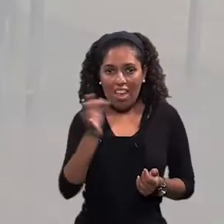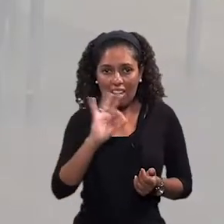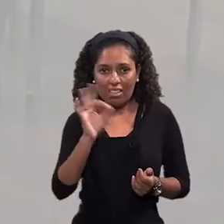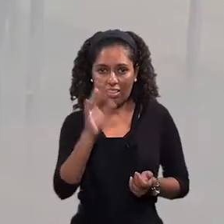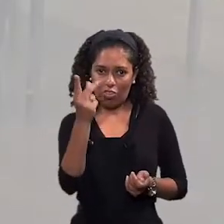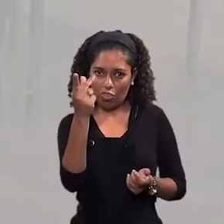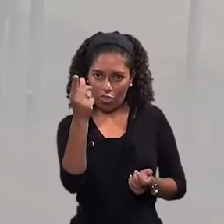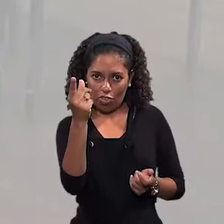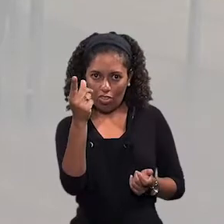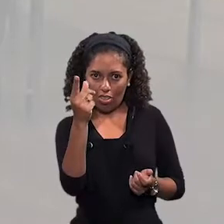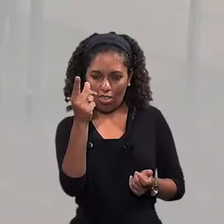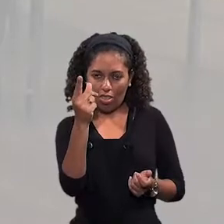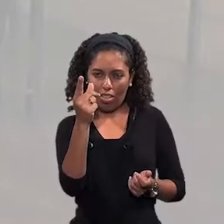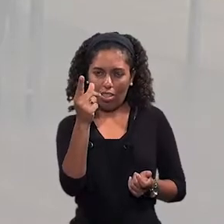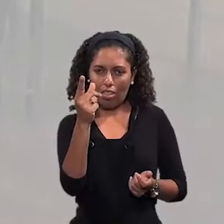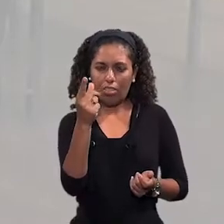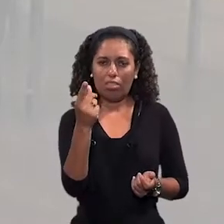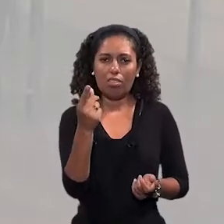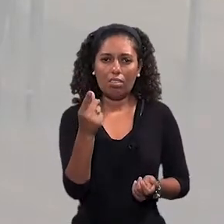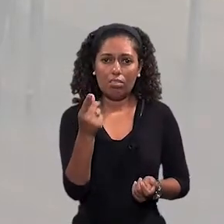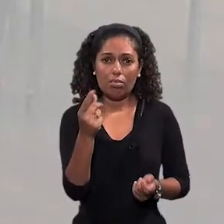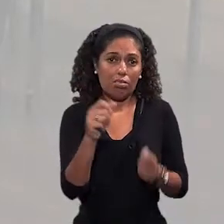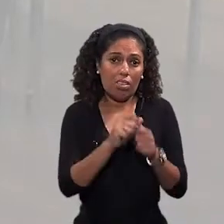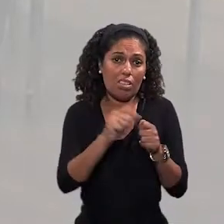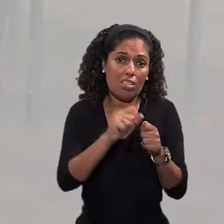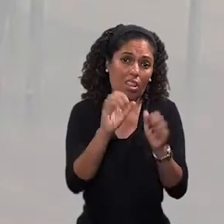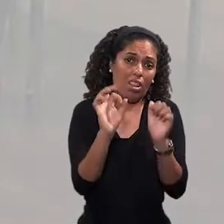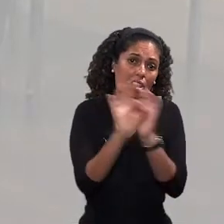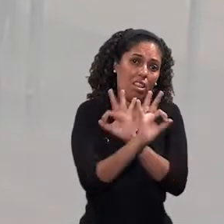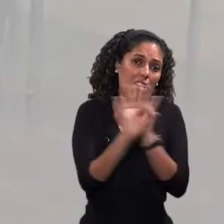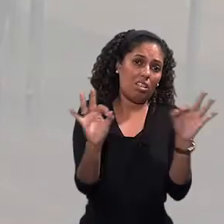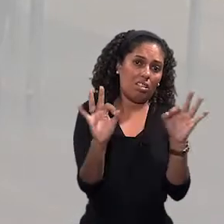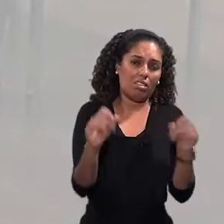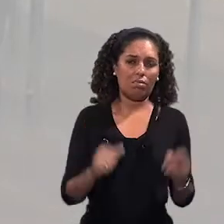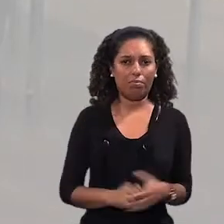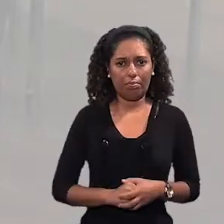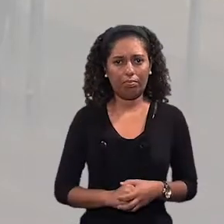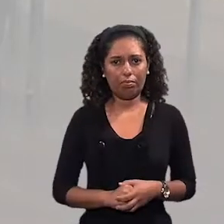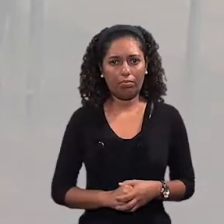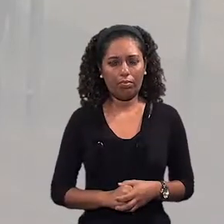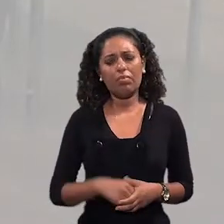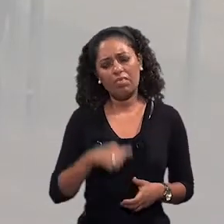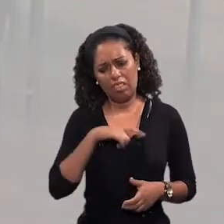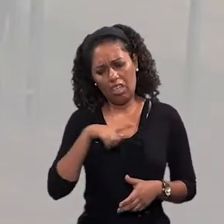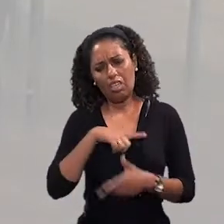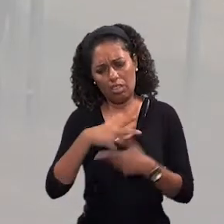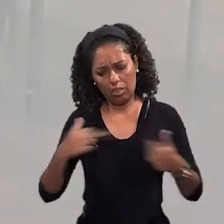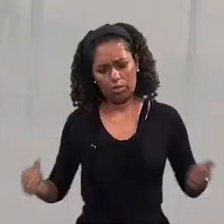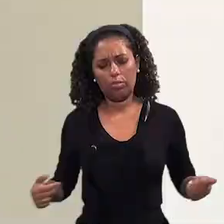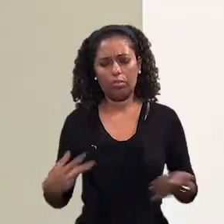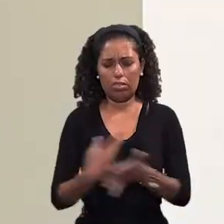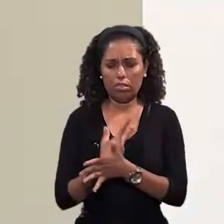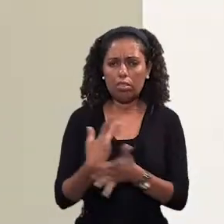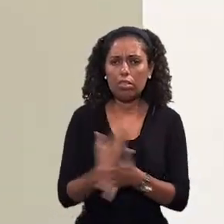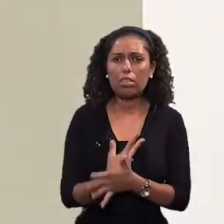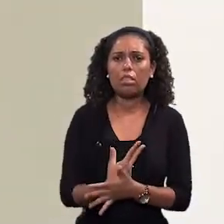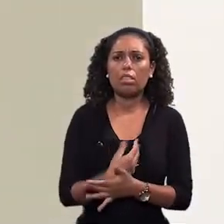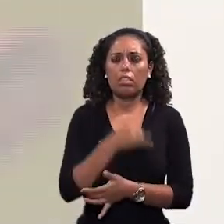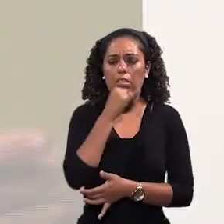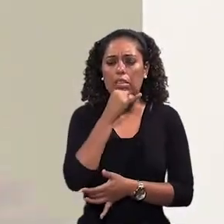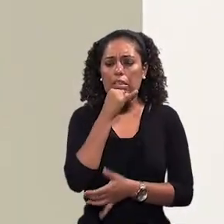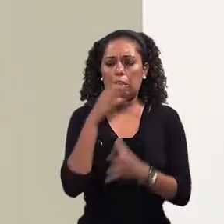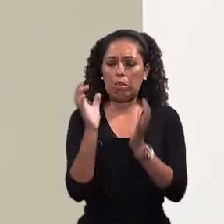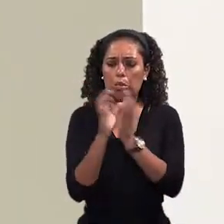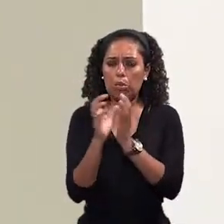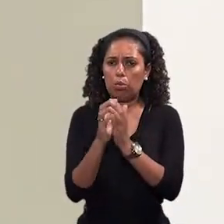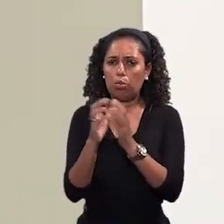dessas pessoas jurídicas, ou seja, dessas organizações, não vai ser feito. Tem, obviamente, às vezes negligência, algo que poderia ser feito. No